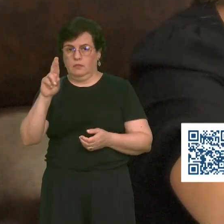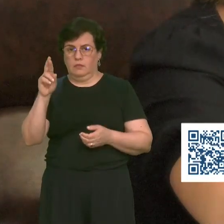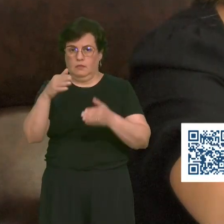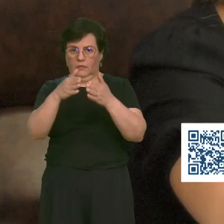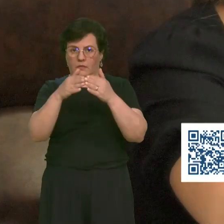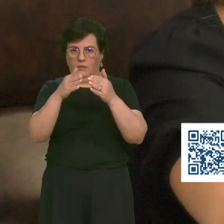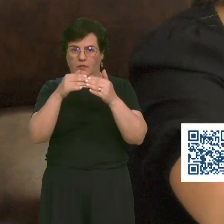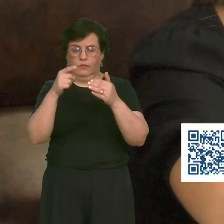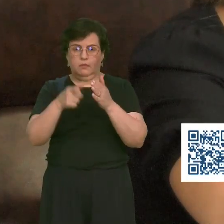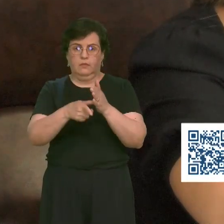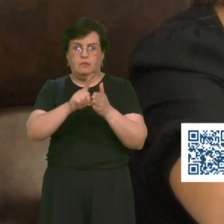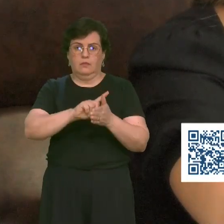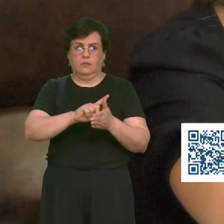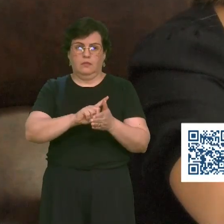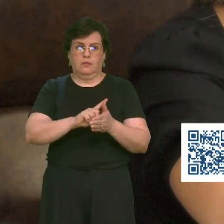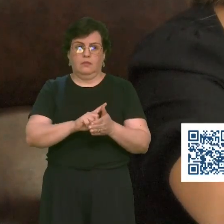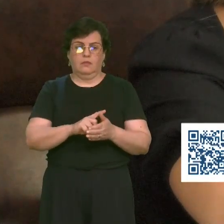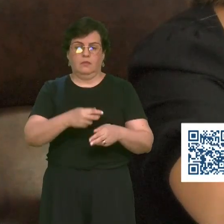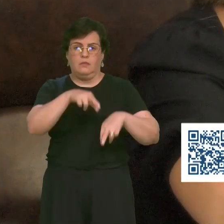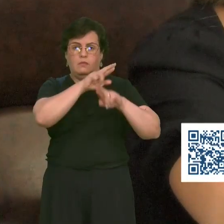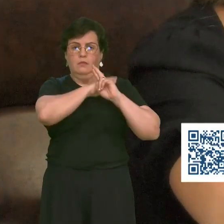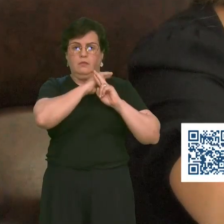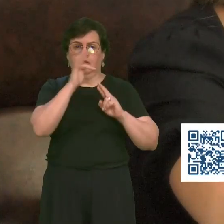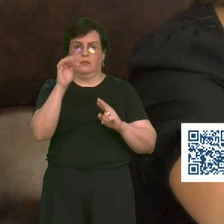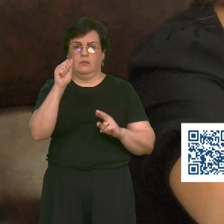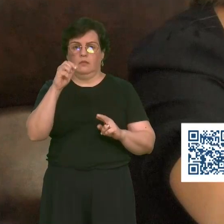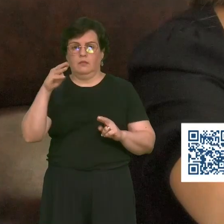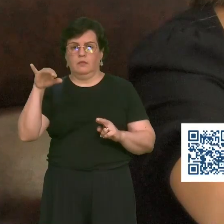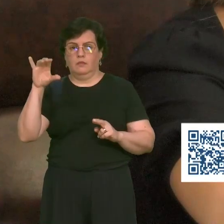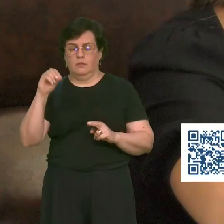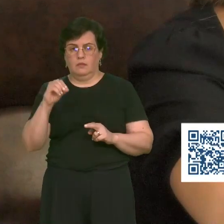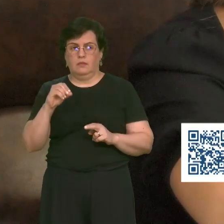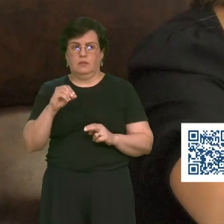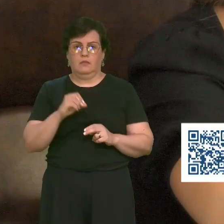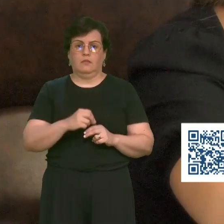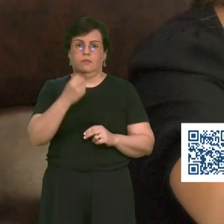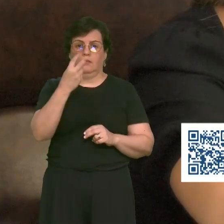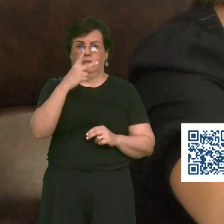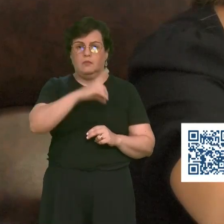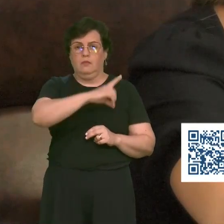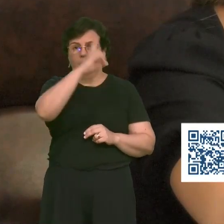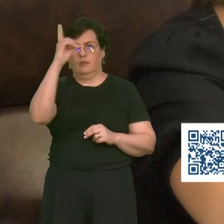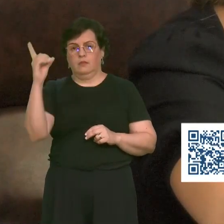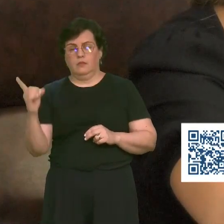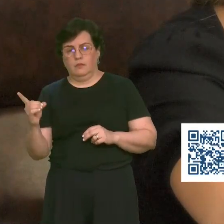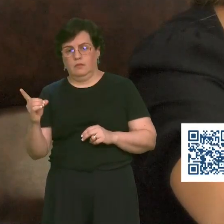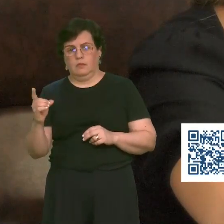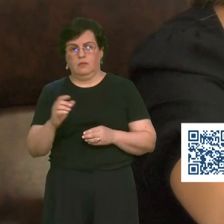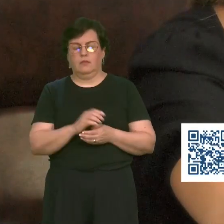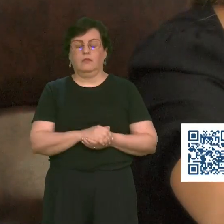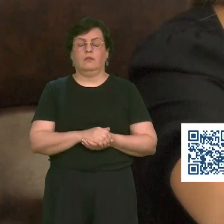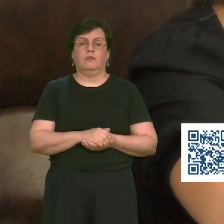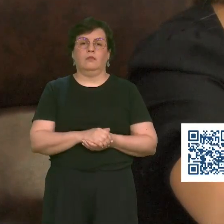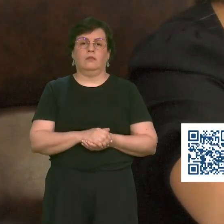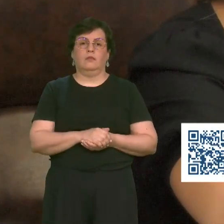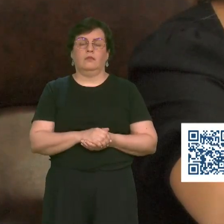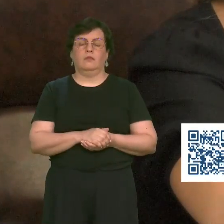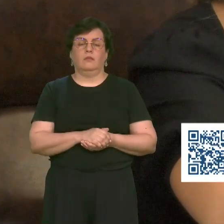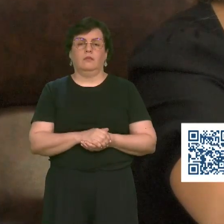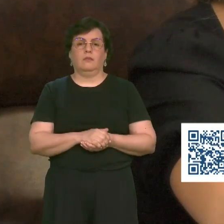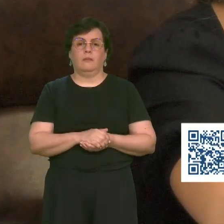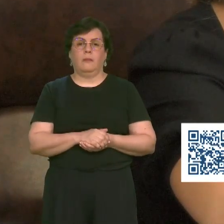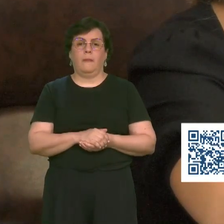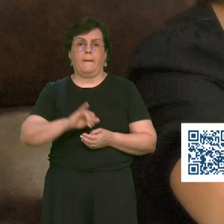responsável pela adiantamento Fábio Marques de Carvalho diárias previstas duas diárias e dois terços de diária para cada participante